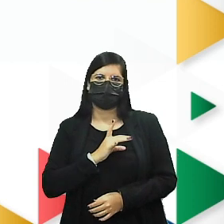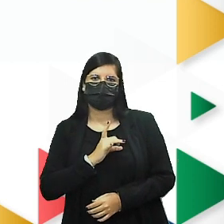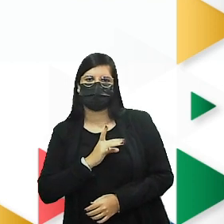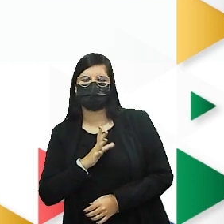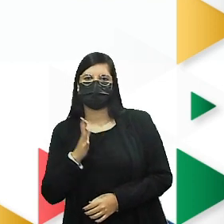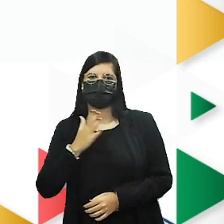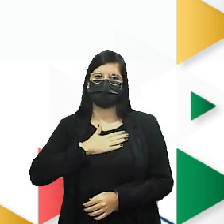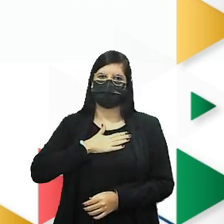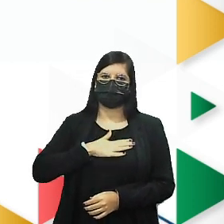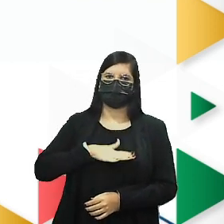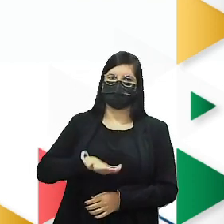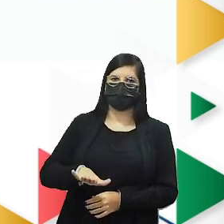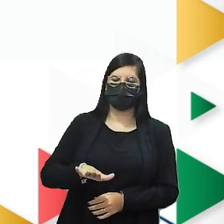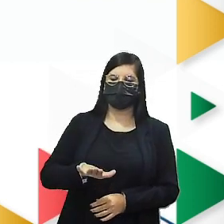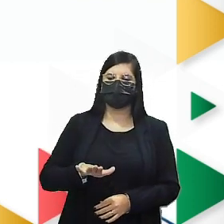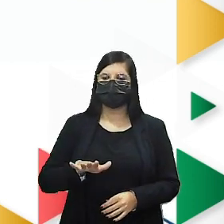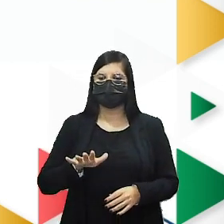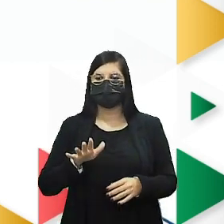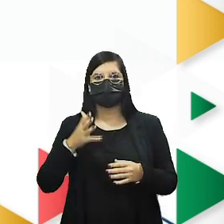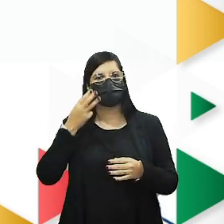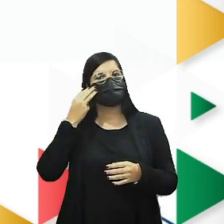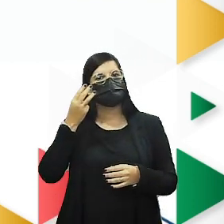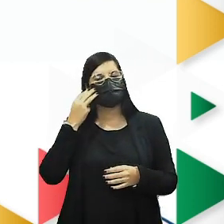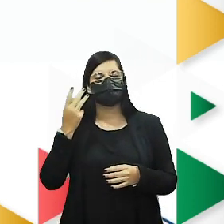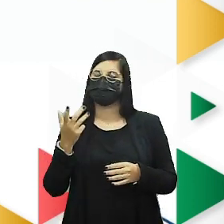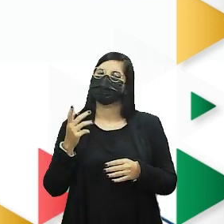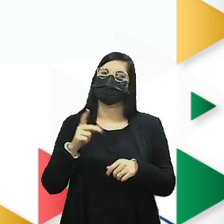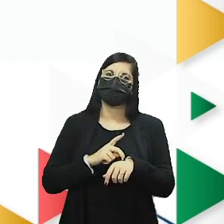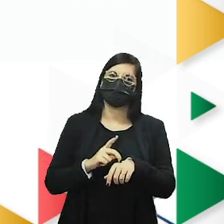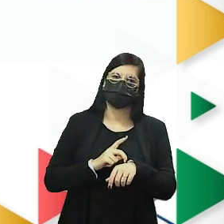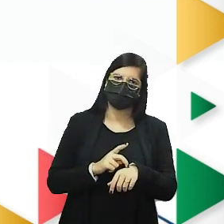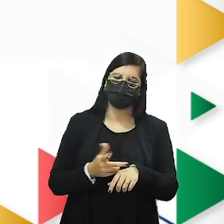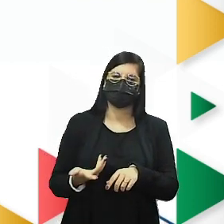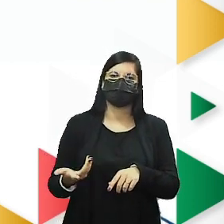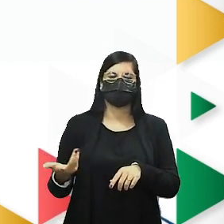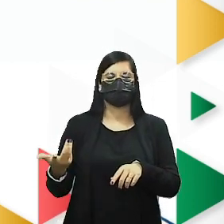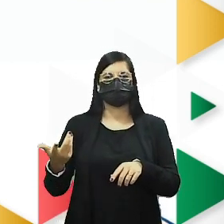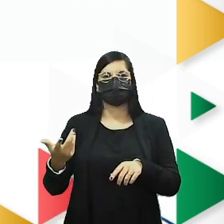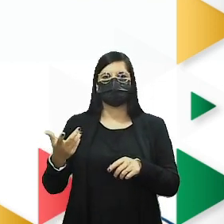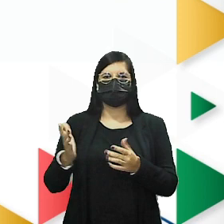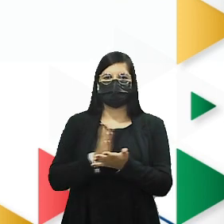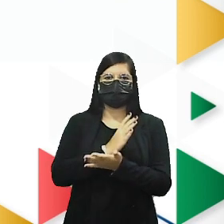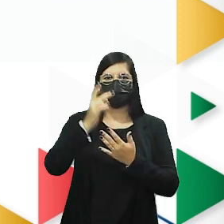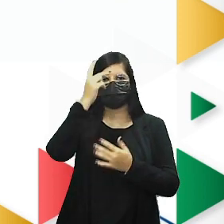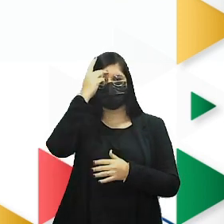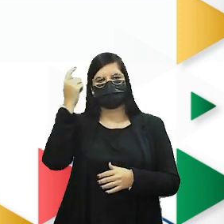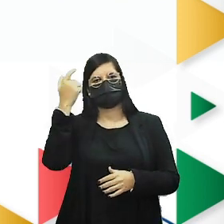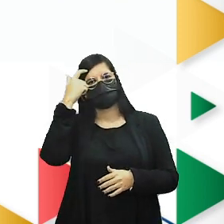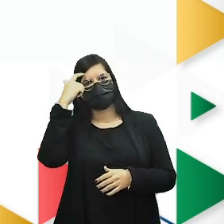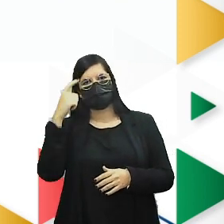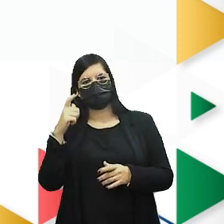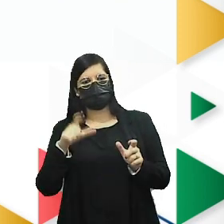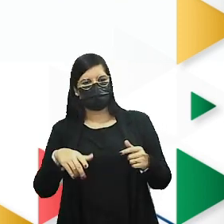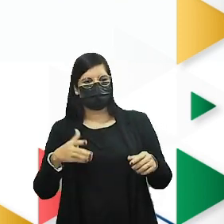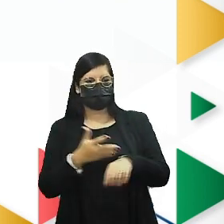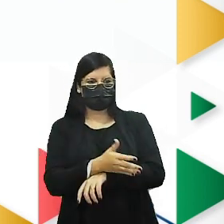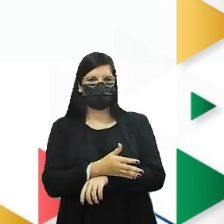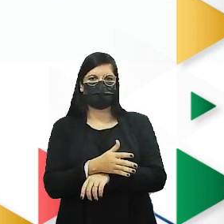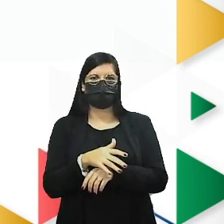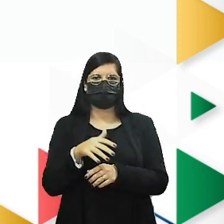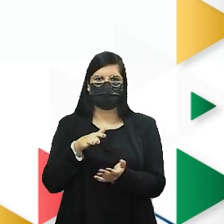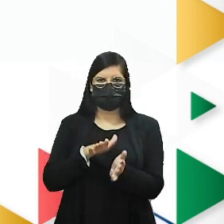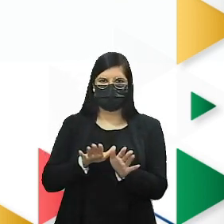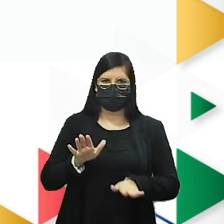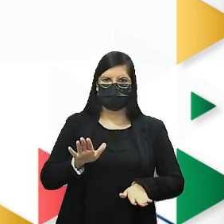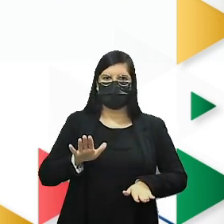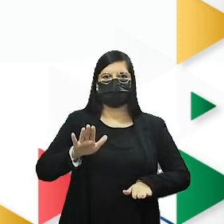gosta de gato preto. Enfim, tem as superstições. Tem gente que só entra num ambiente com o pé direito, né?